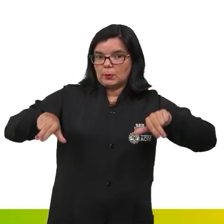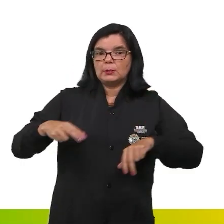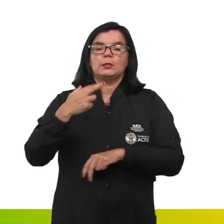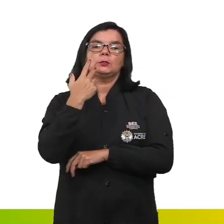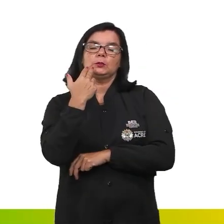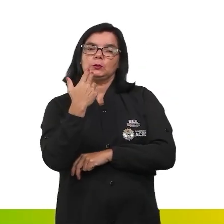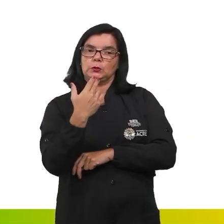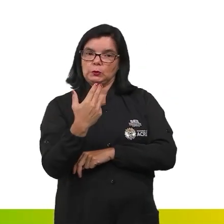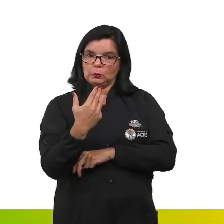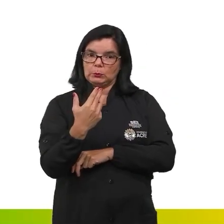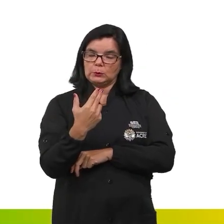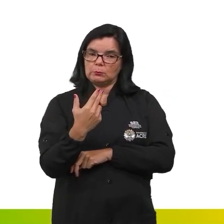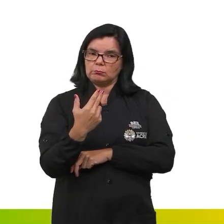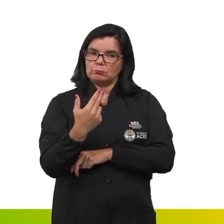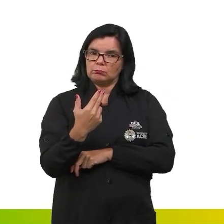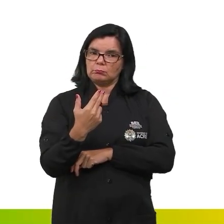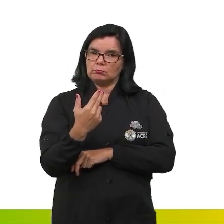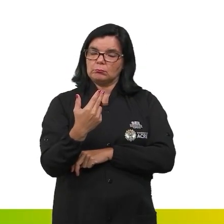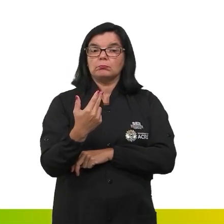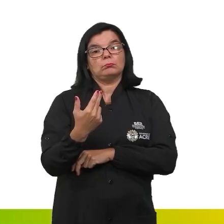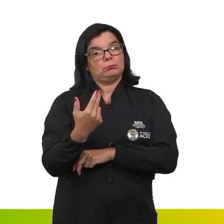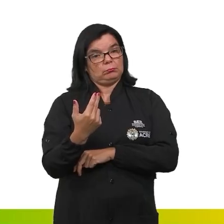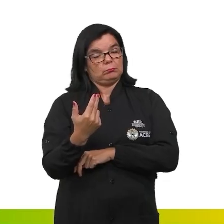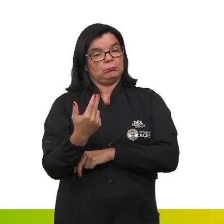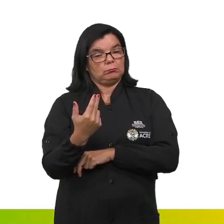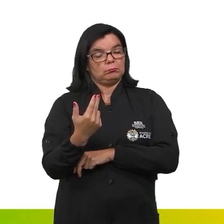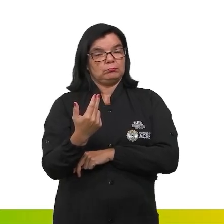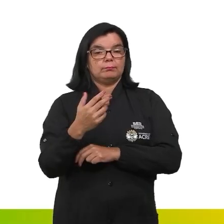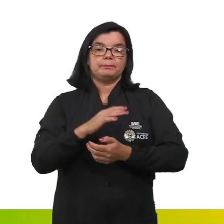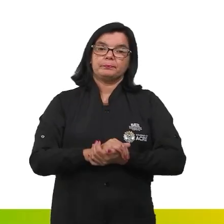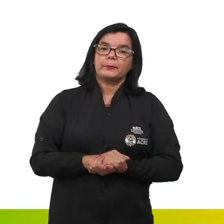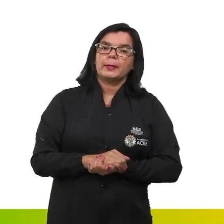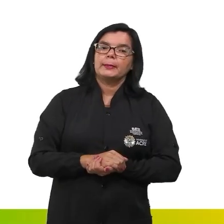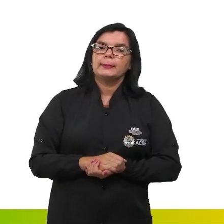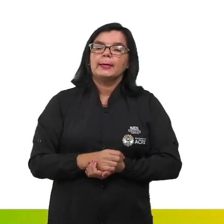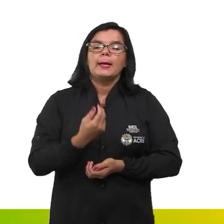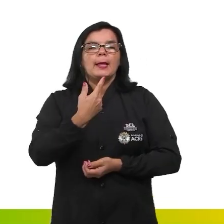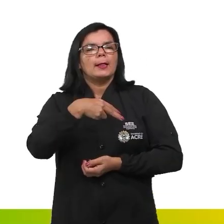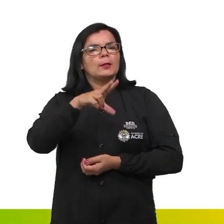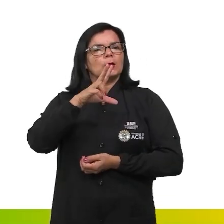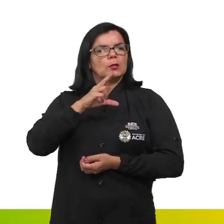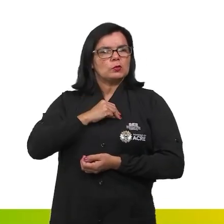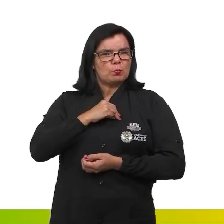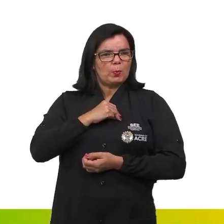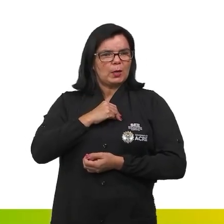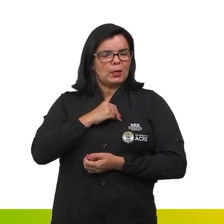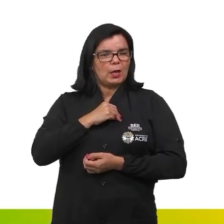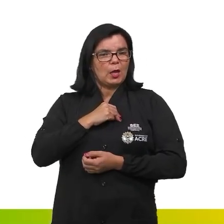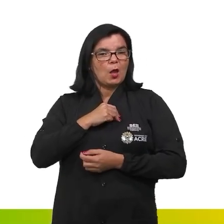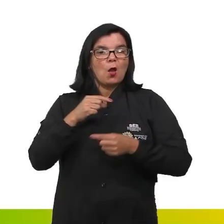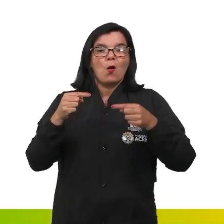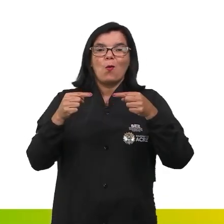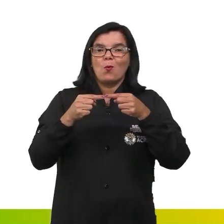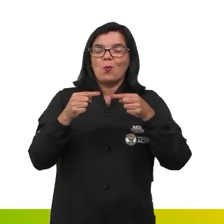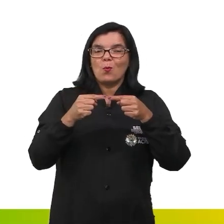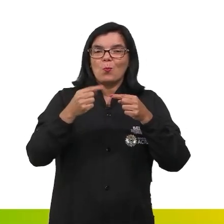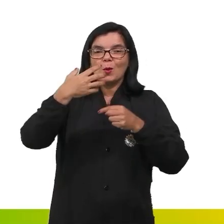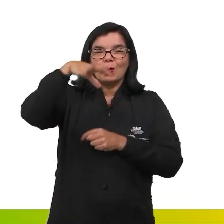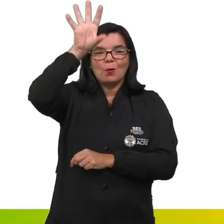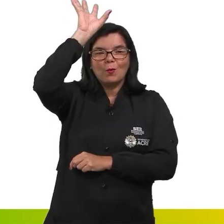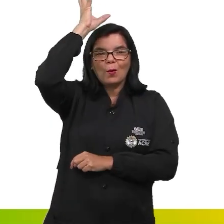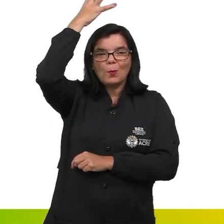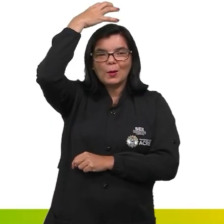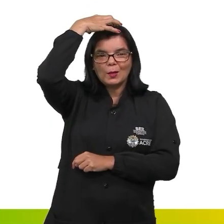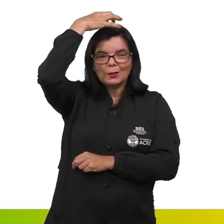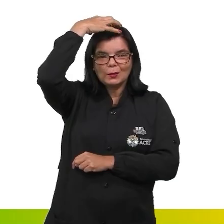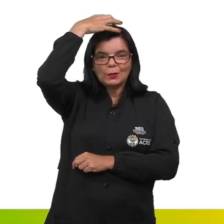uma diversidade de idiomas. Opa, diversidade de idioma aqui é interessante. Enquanto a Espanha